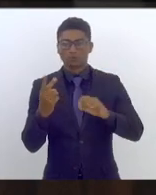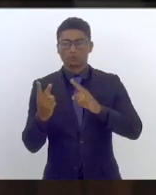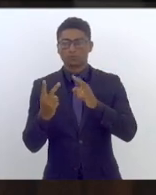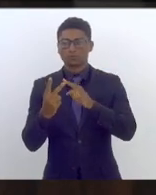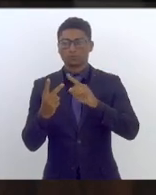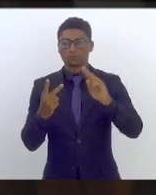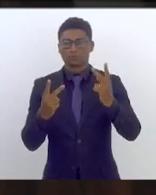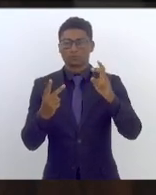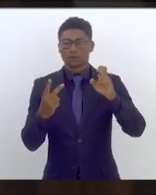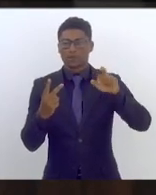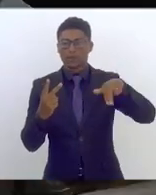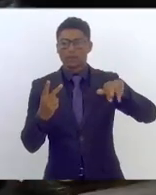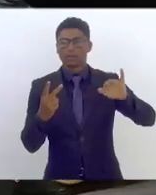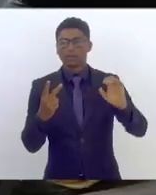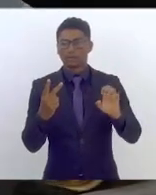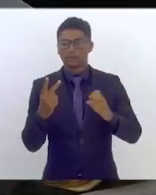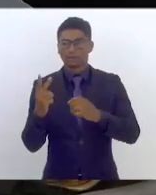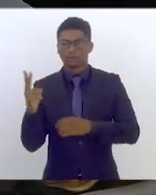por favor